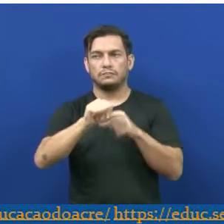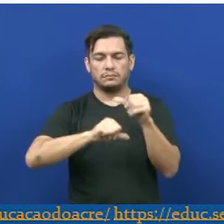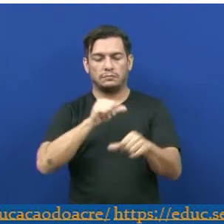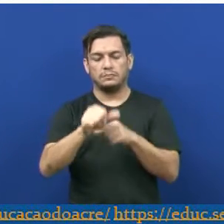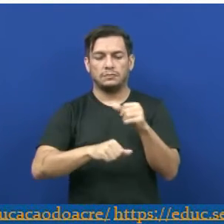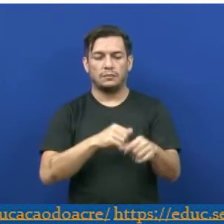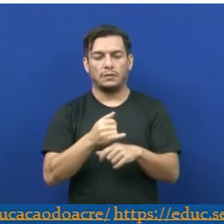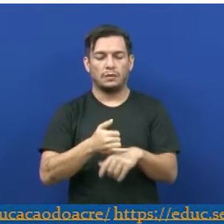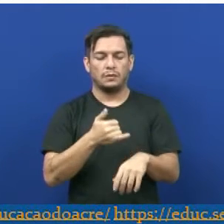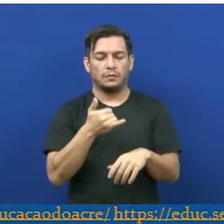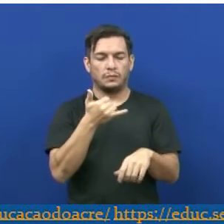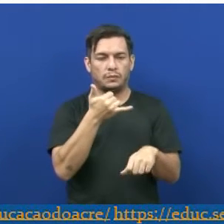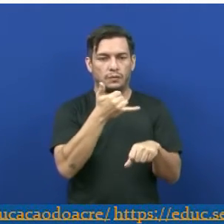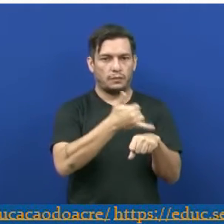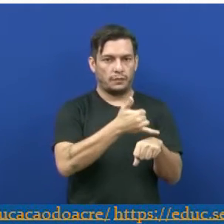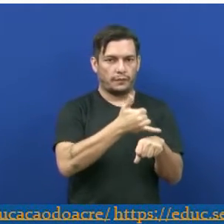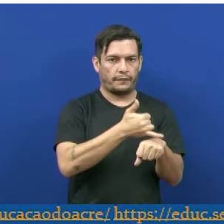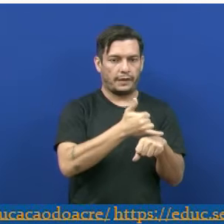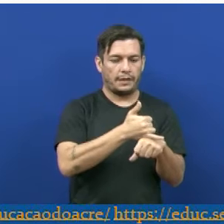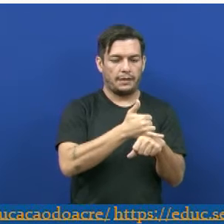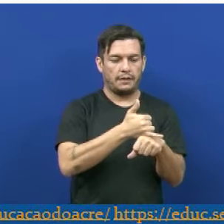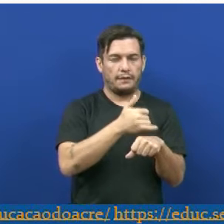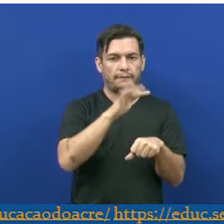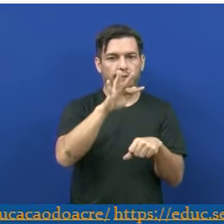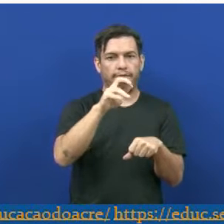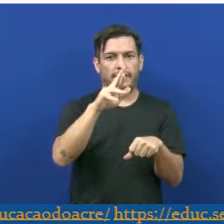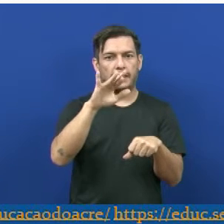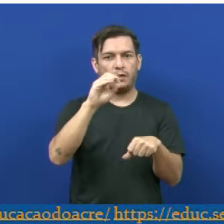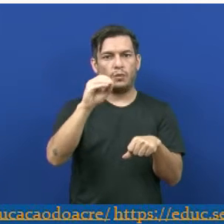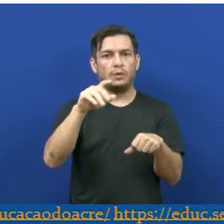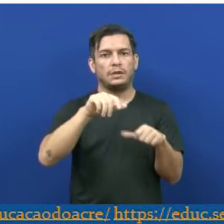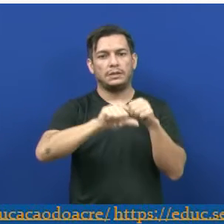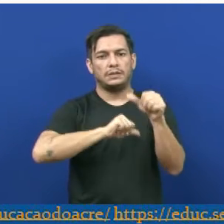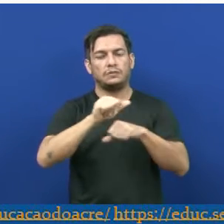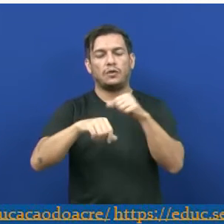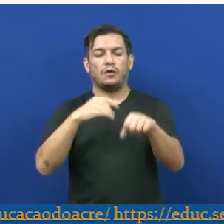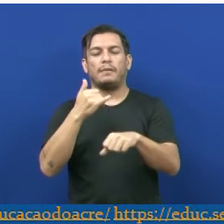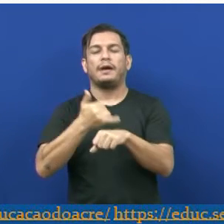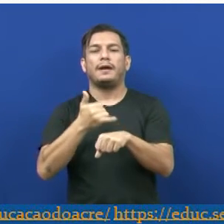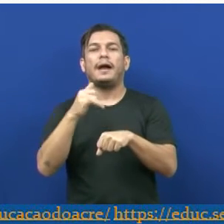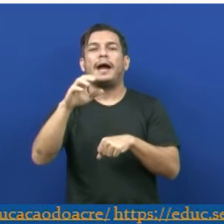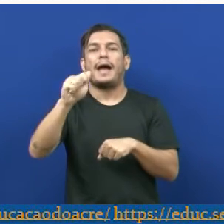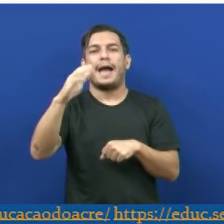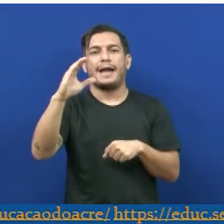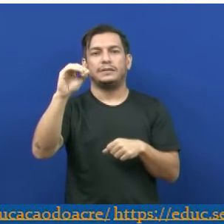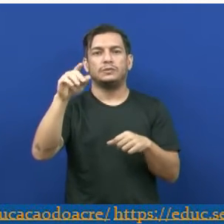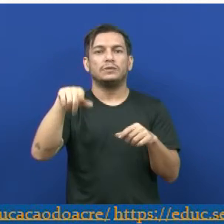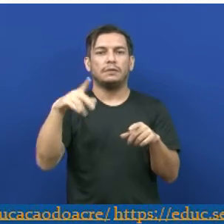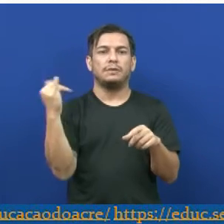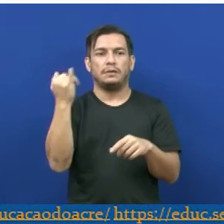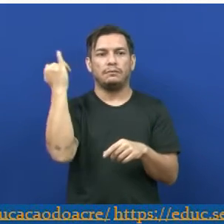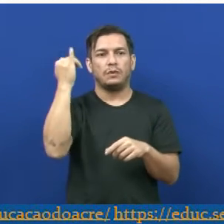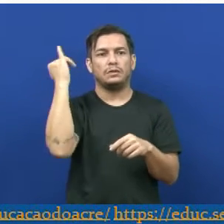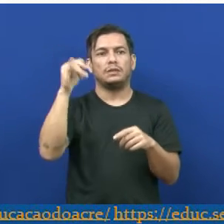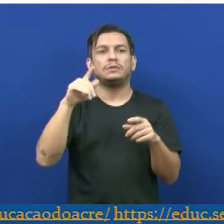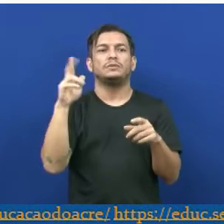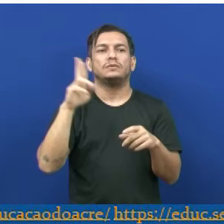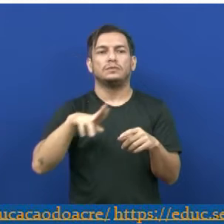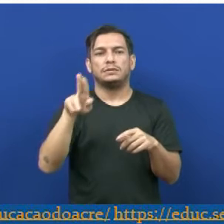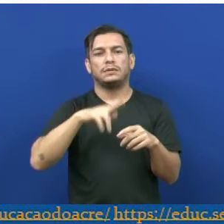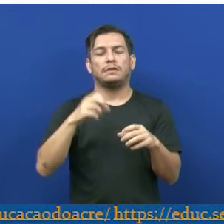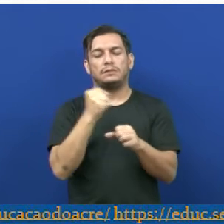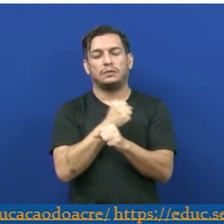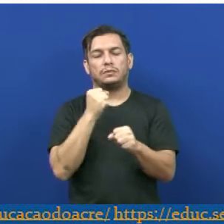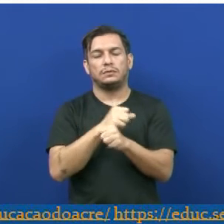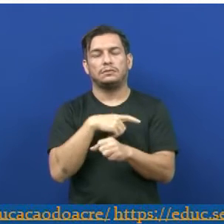ferro em aço, que é como se fosse um processo de purificação desse ferro, deixando esse material mais resistente, também muito importante, utilizado nas